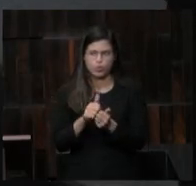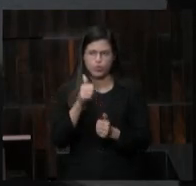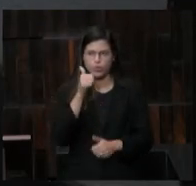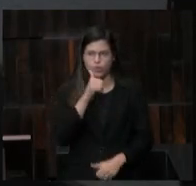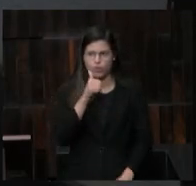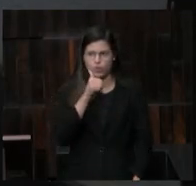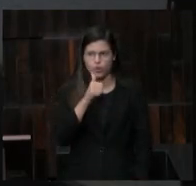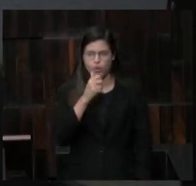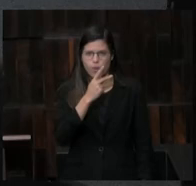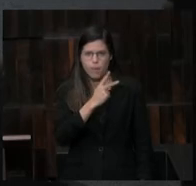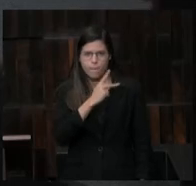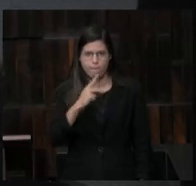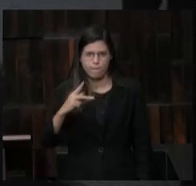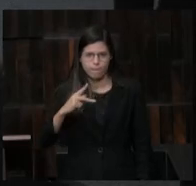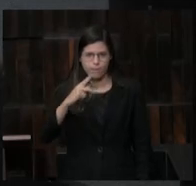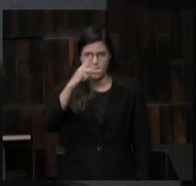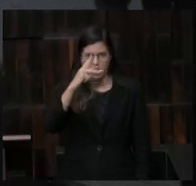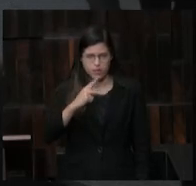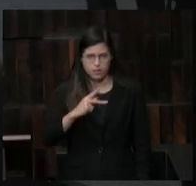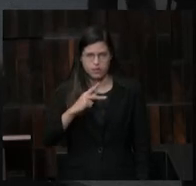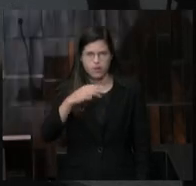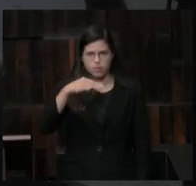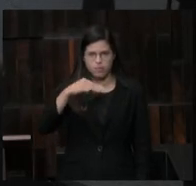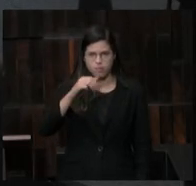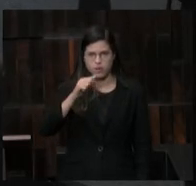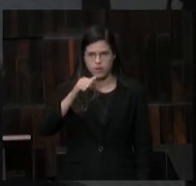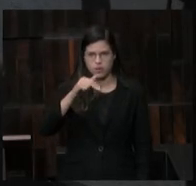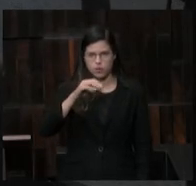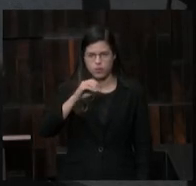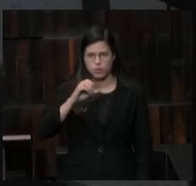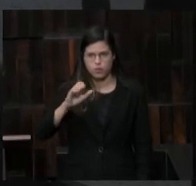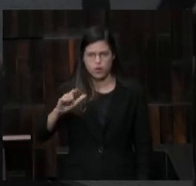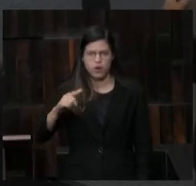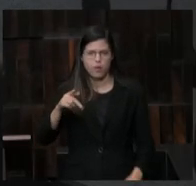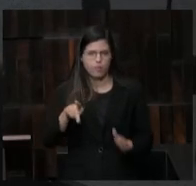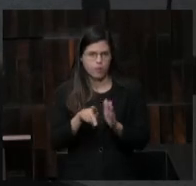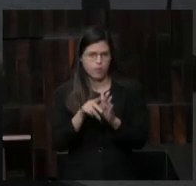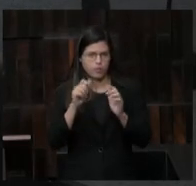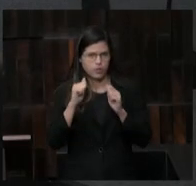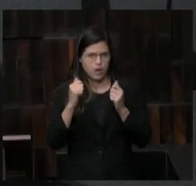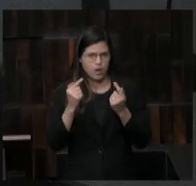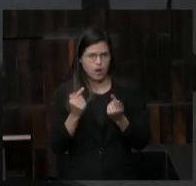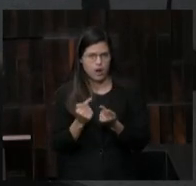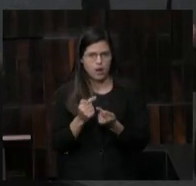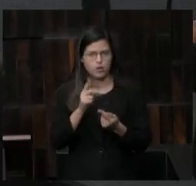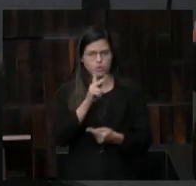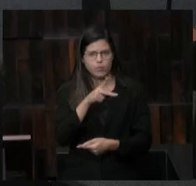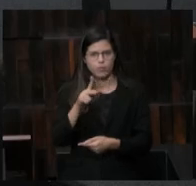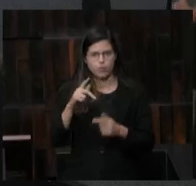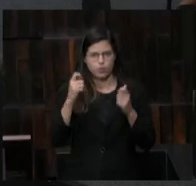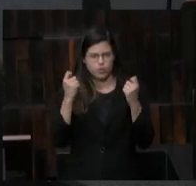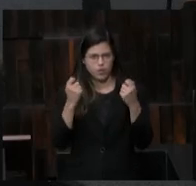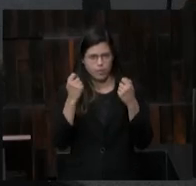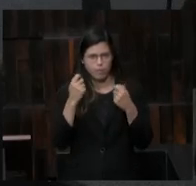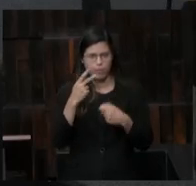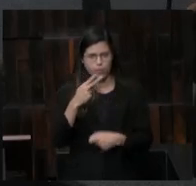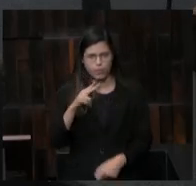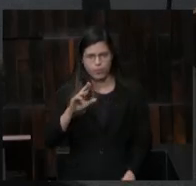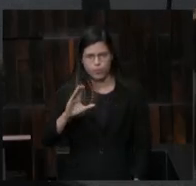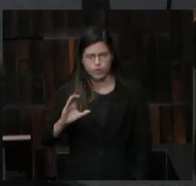padre Manuel Pacheco, capelão da Alerj, professor da PUC, se faz presente aí.